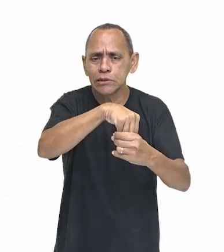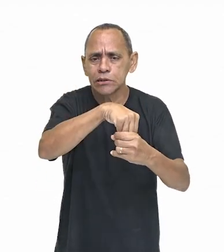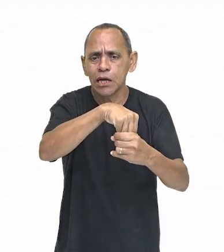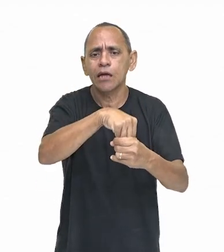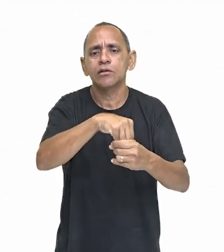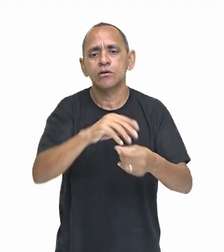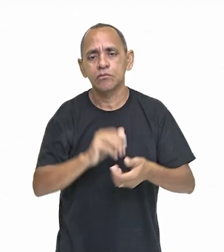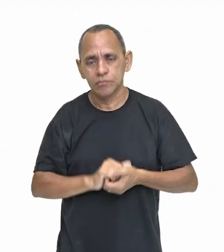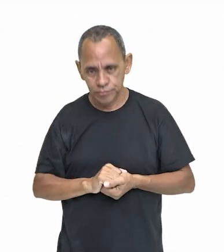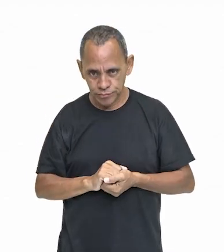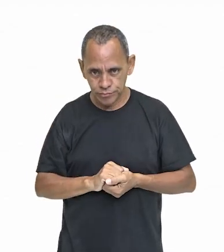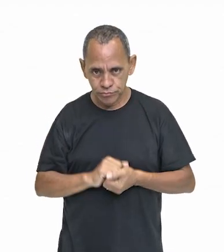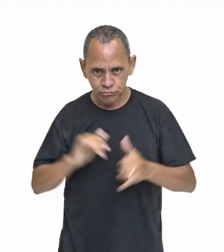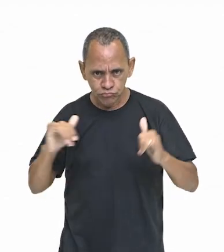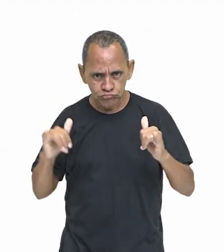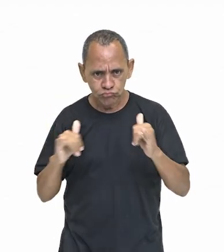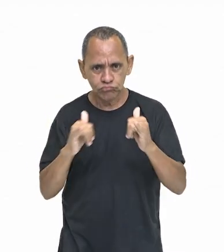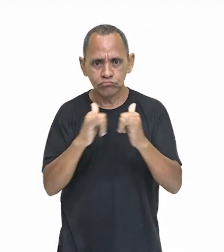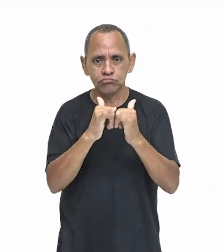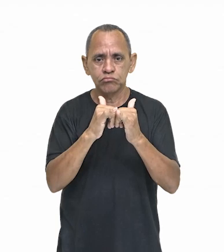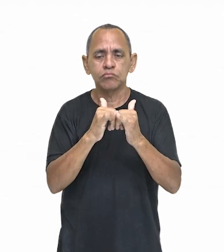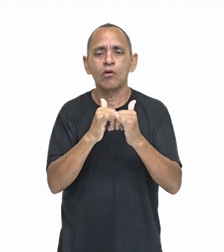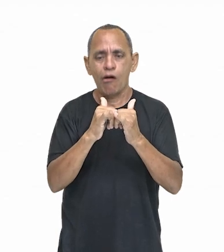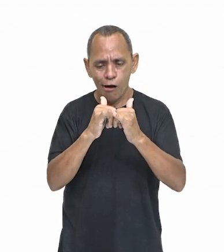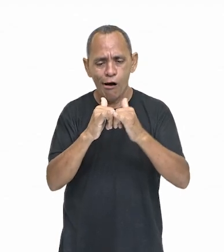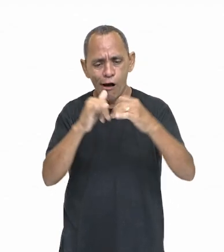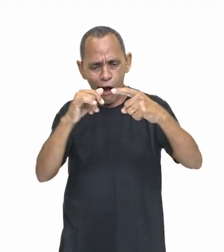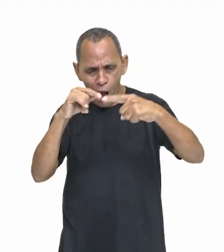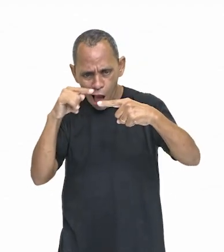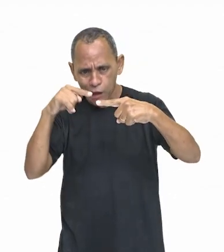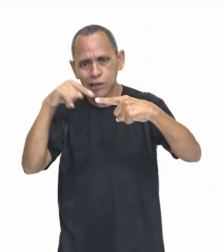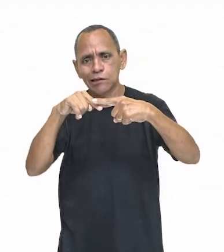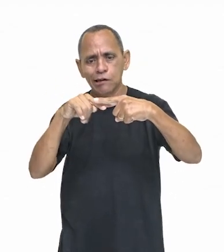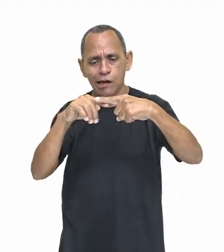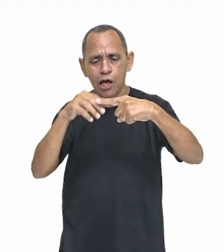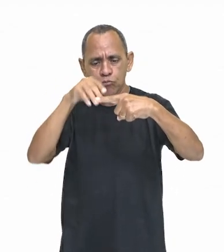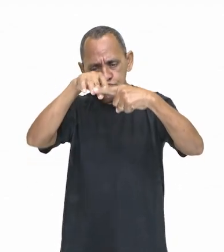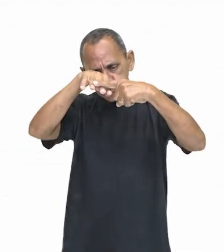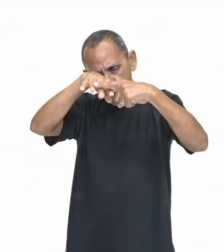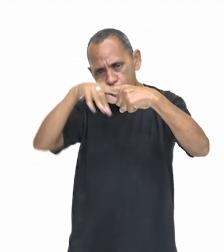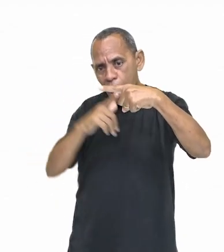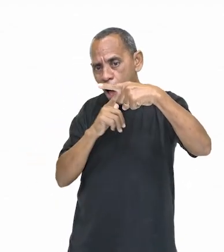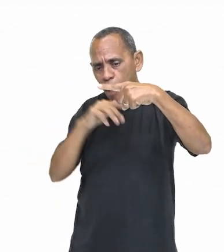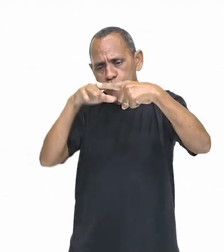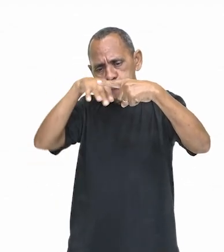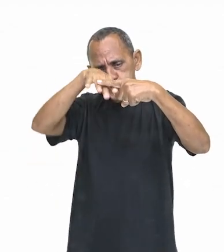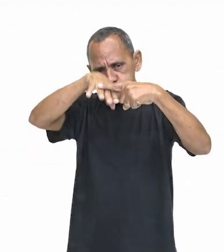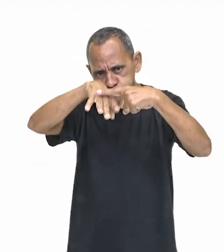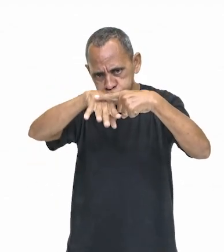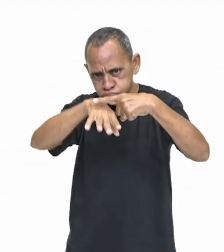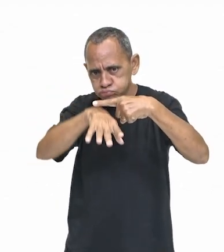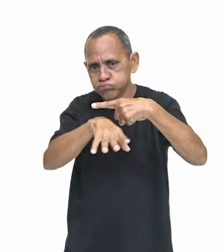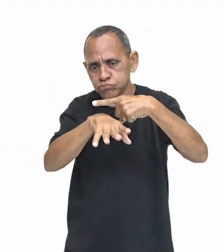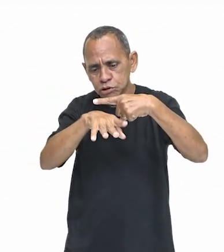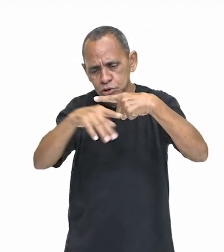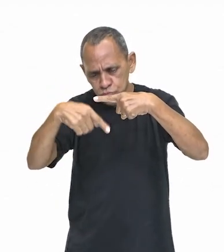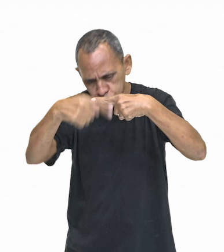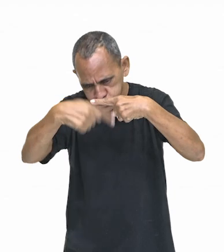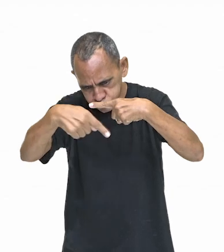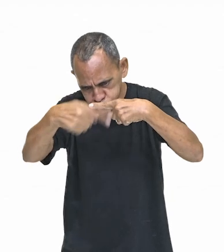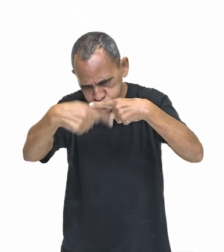usinas hidrelétricas. A energia hidrelétrica é o produto final da